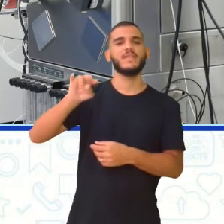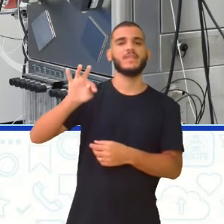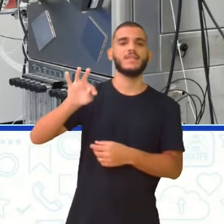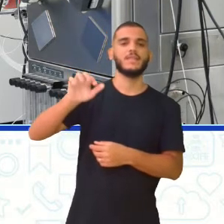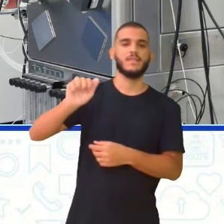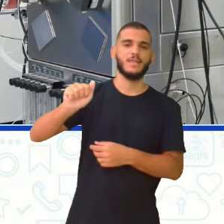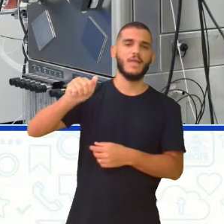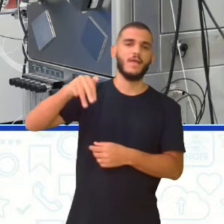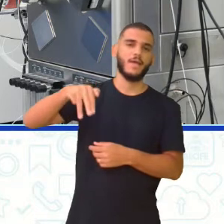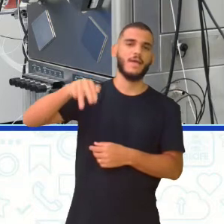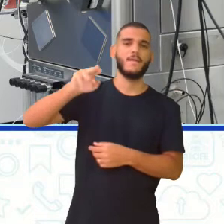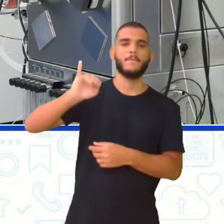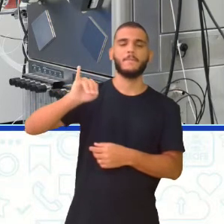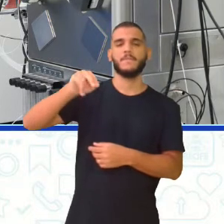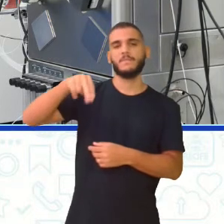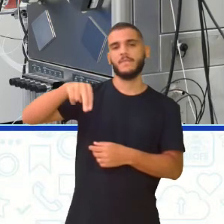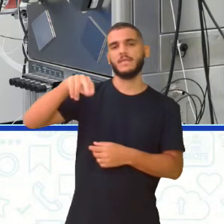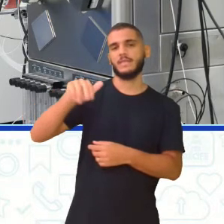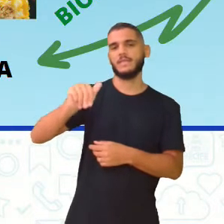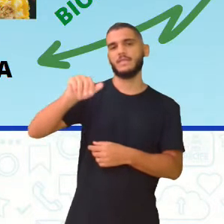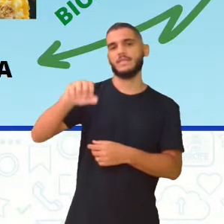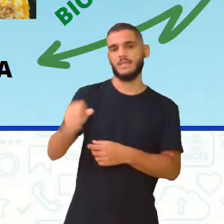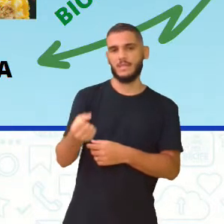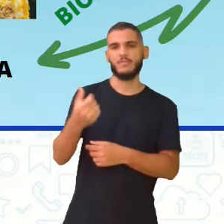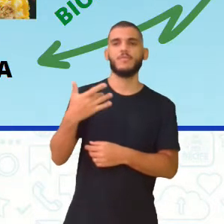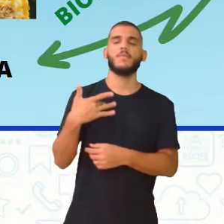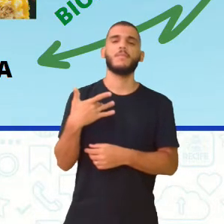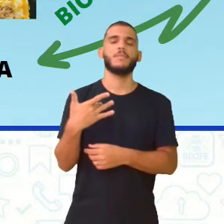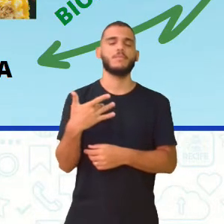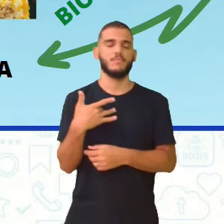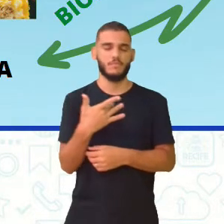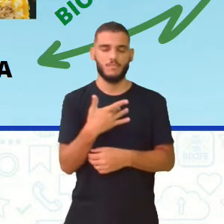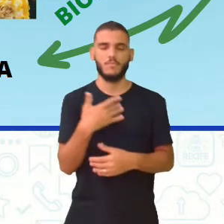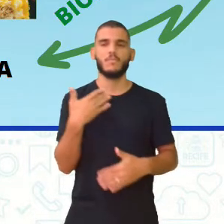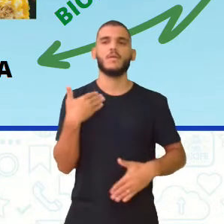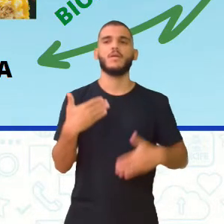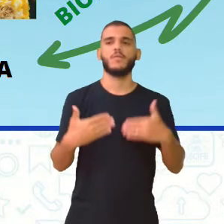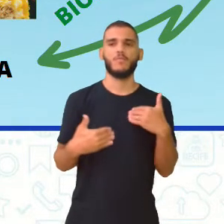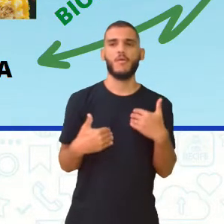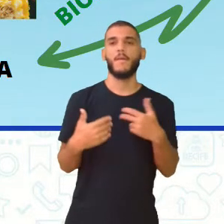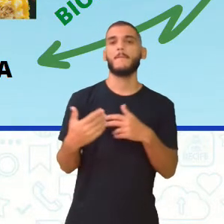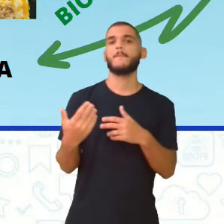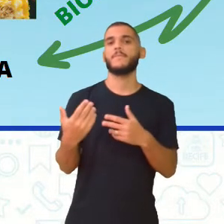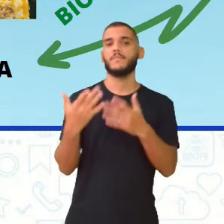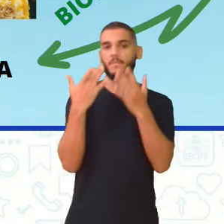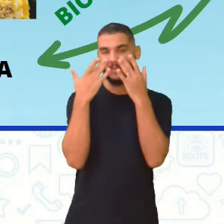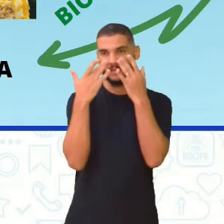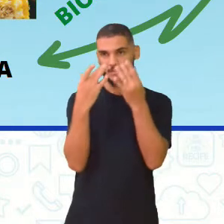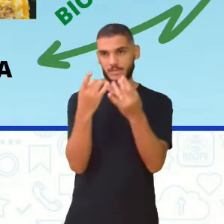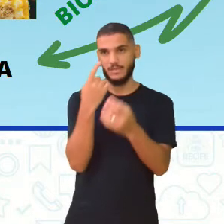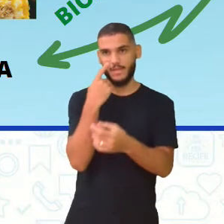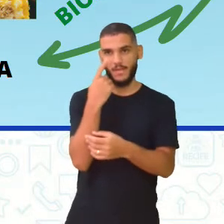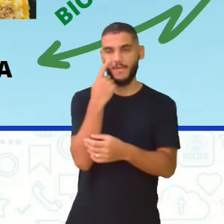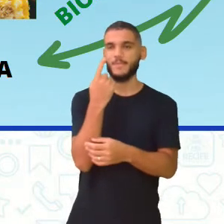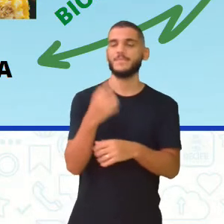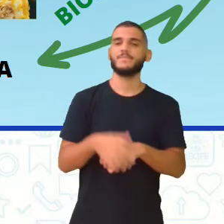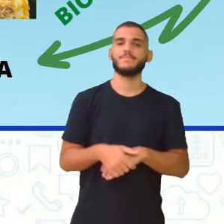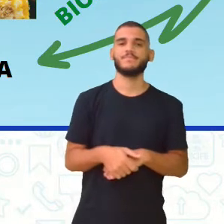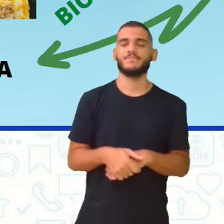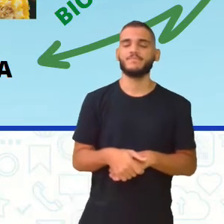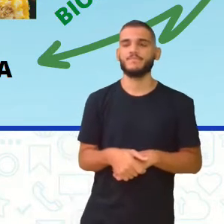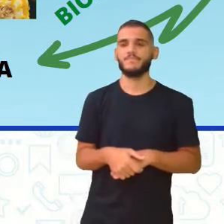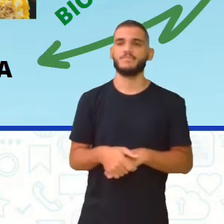estamos vivendo já essa era? Então, veja o que eu trouxe aí para vocês. Prestem bastante atenção. Estamos falando aí